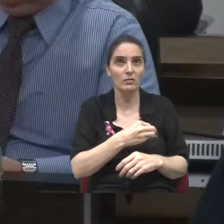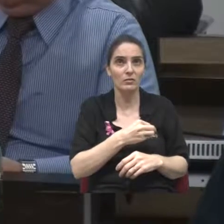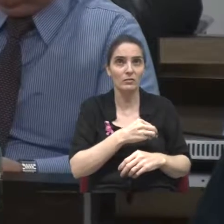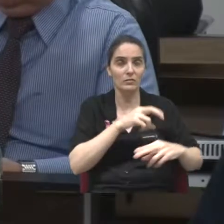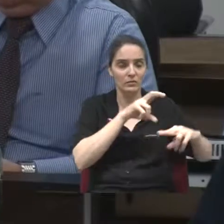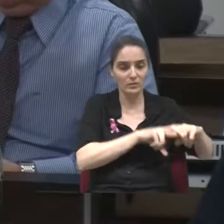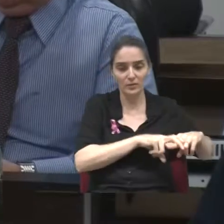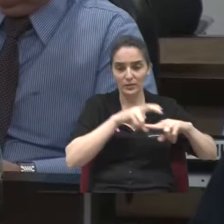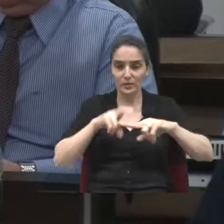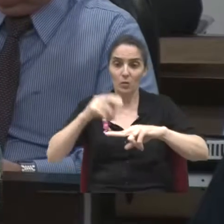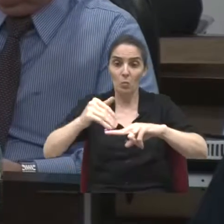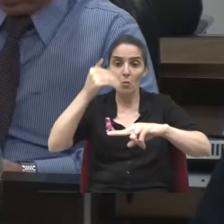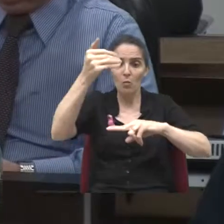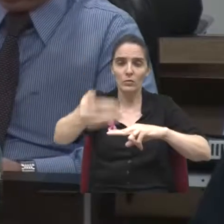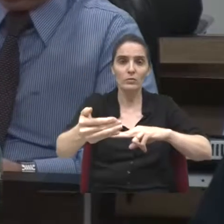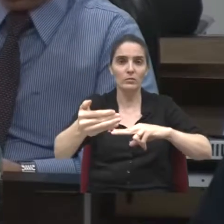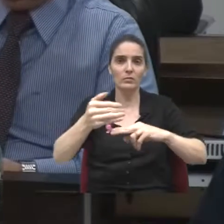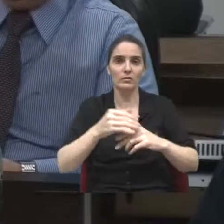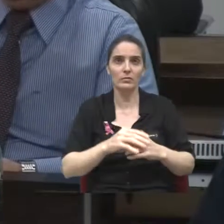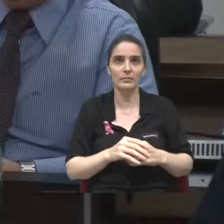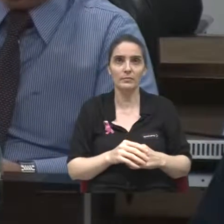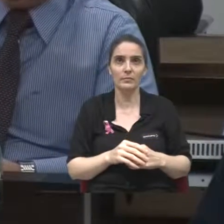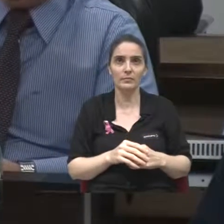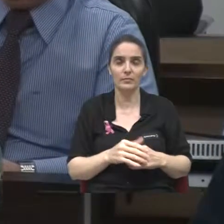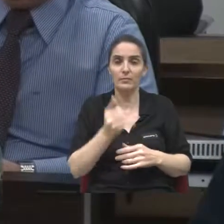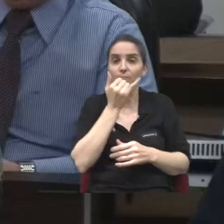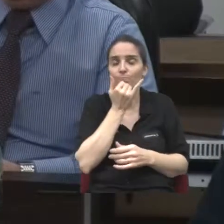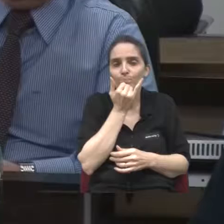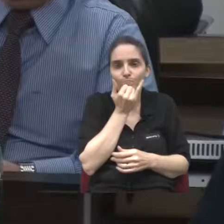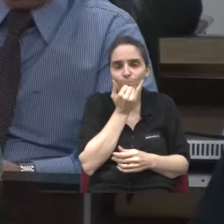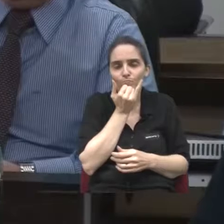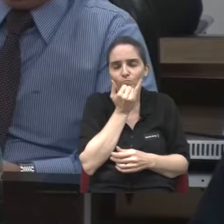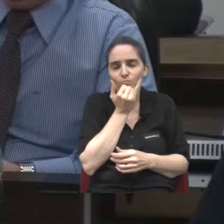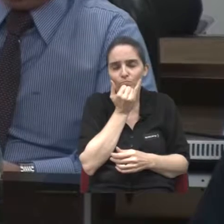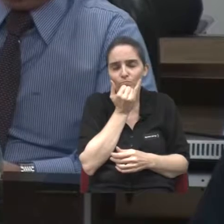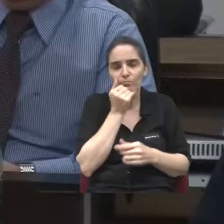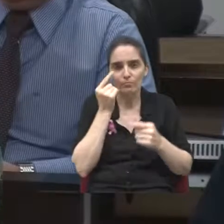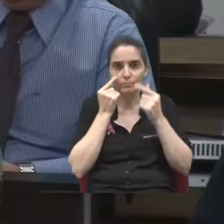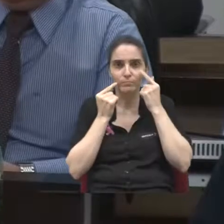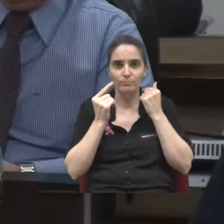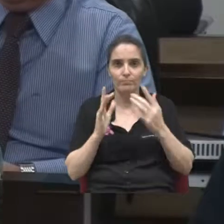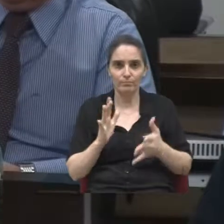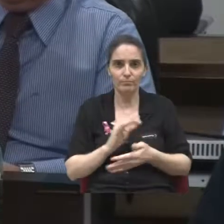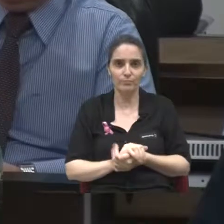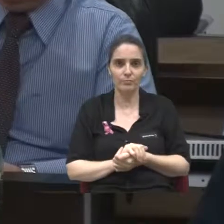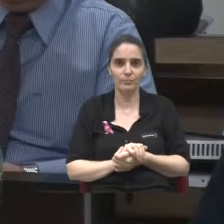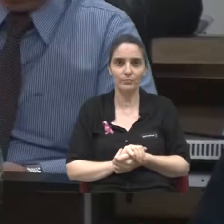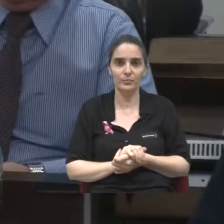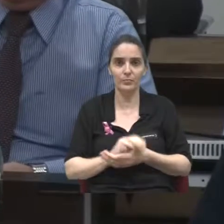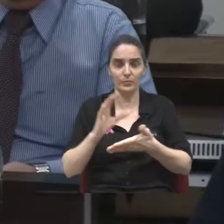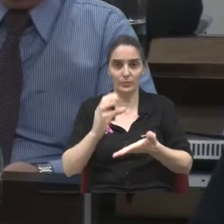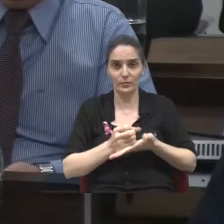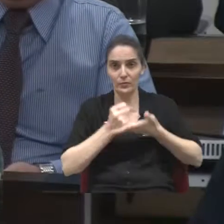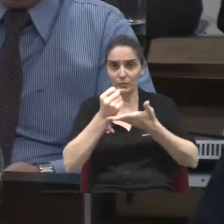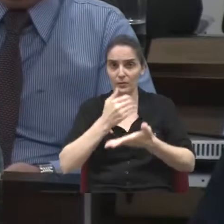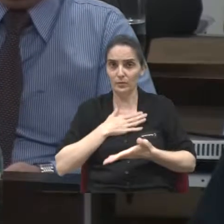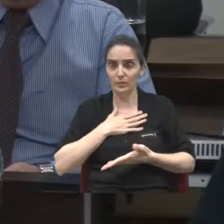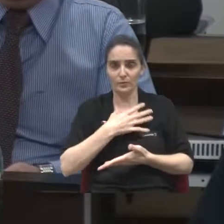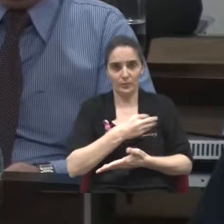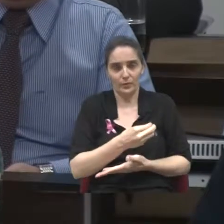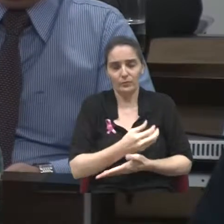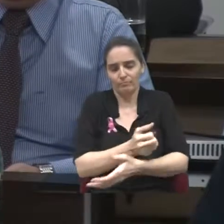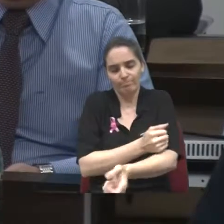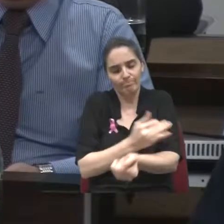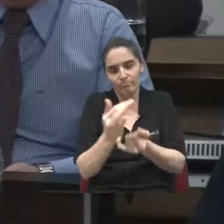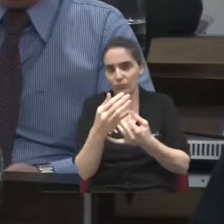lado, ela, desculpa, mas foi o salvamento do meu filho, então me emociono.